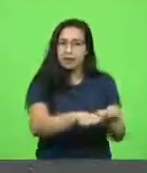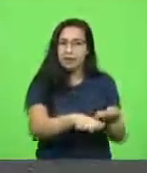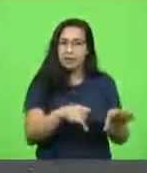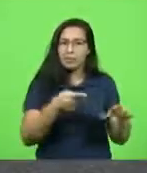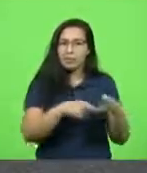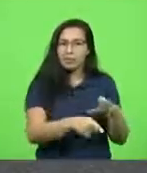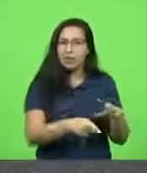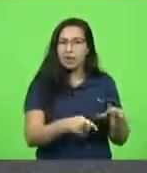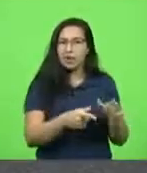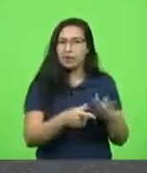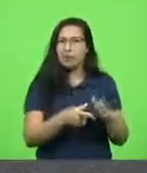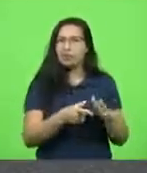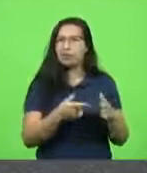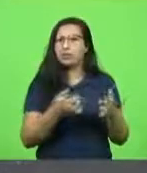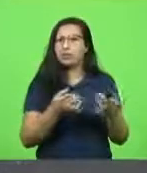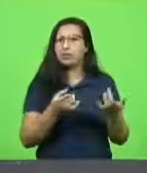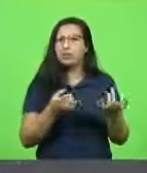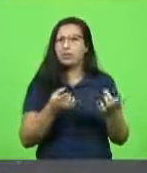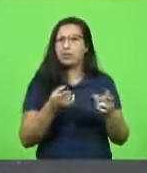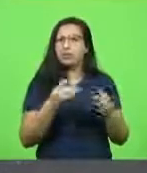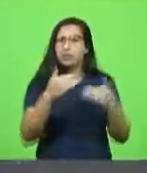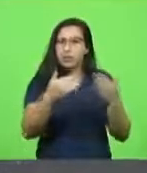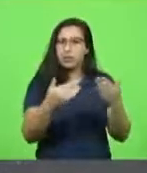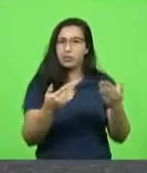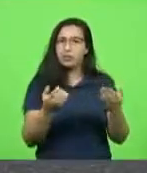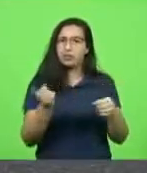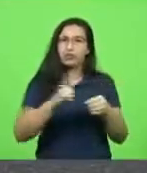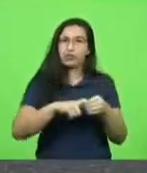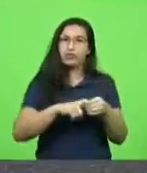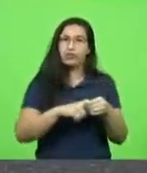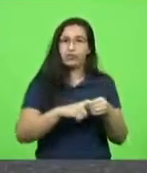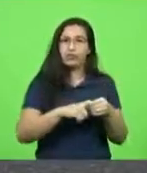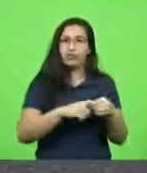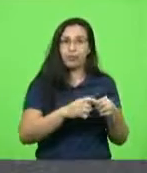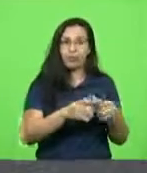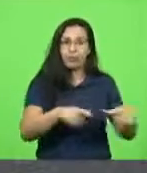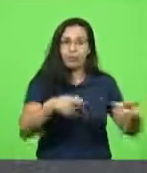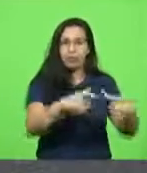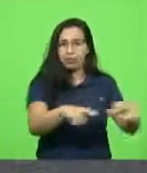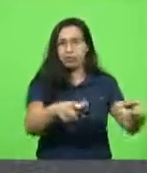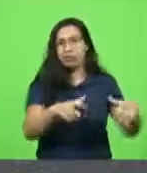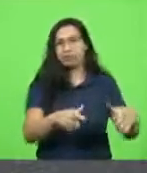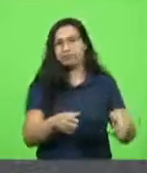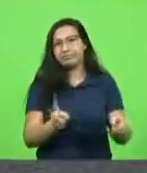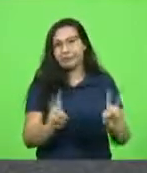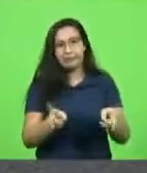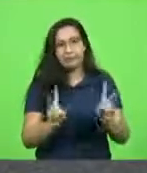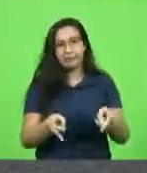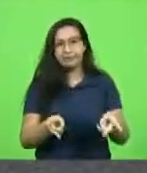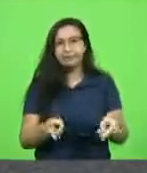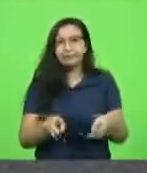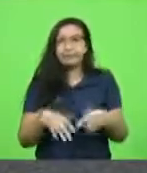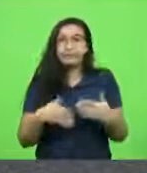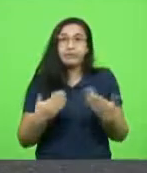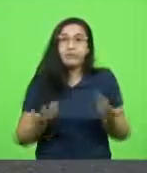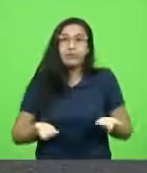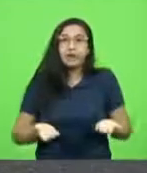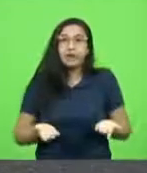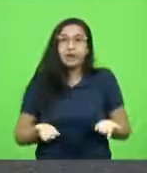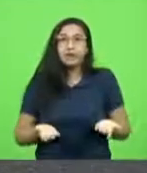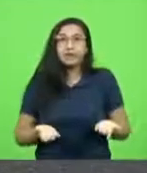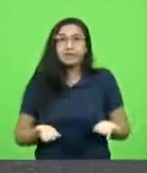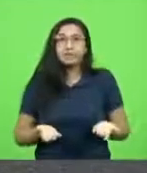antes da chuva é tapado o buraco depois da chuva volta o buraco de novo é tão da